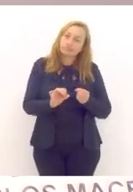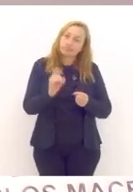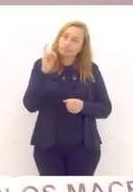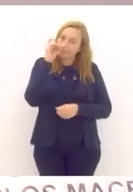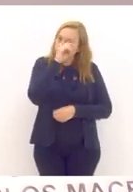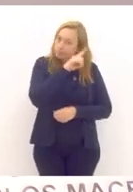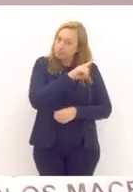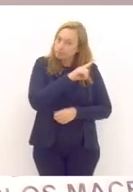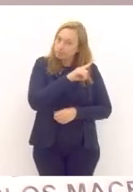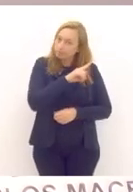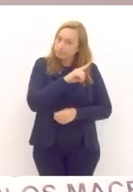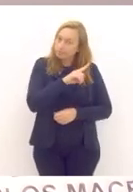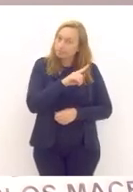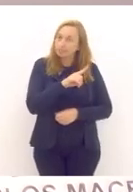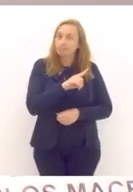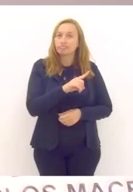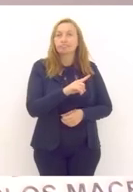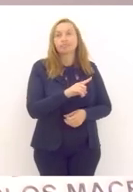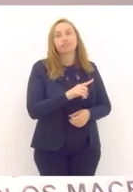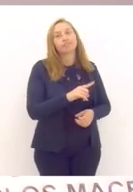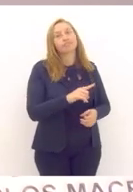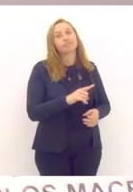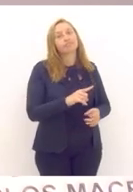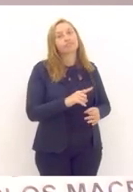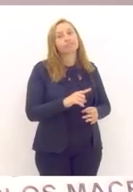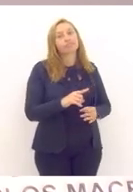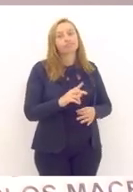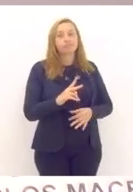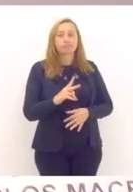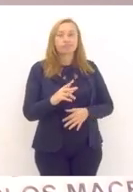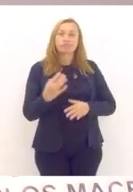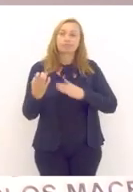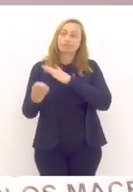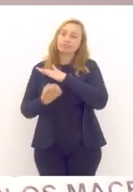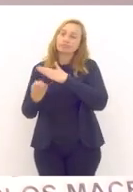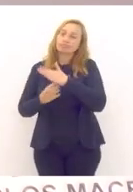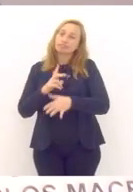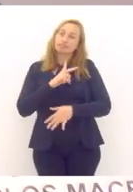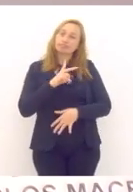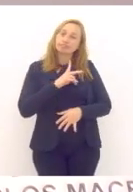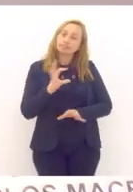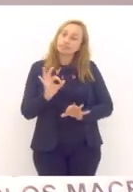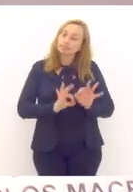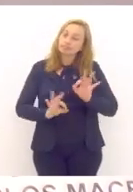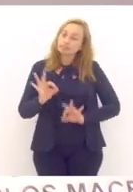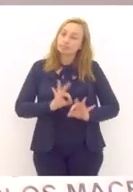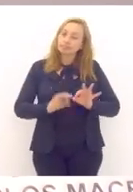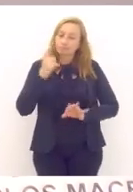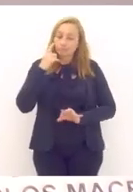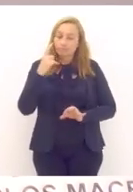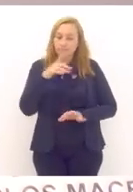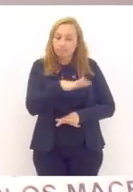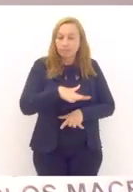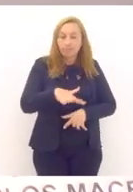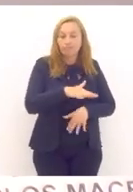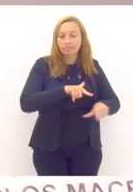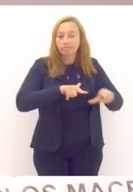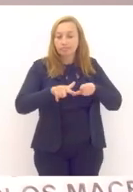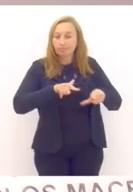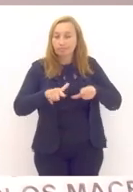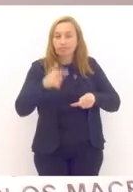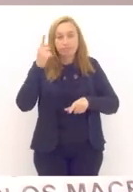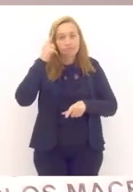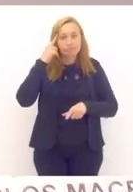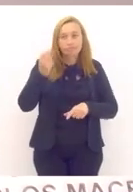iniciativa privada e você faz um planejamento para tentar entender o teu tamanho no mercado, as expectativas de